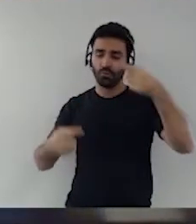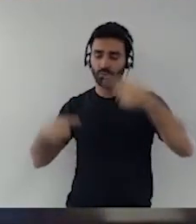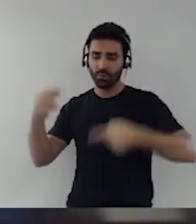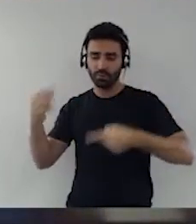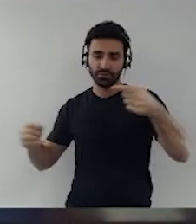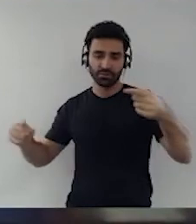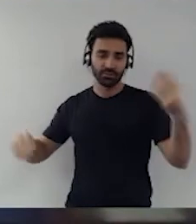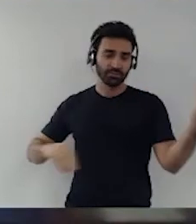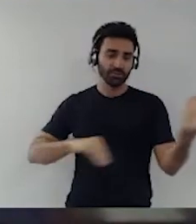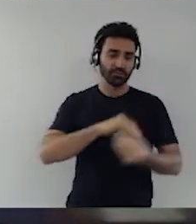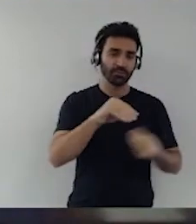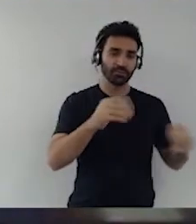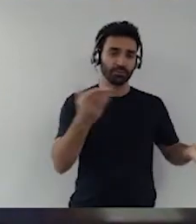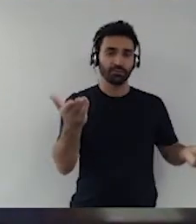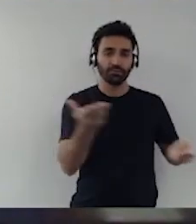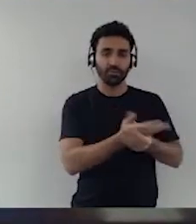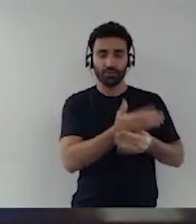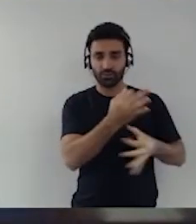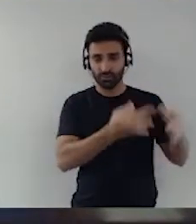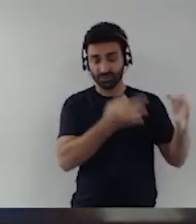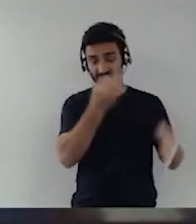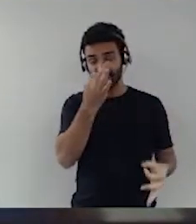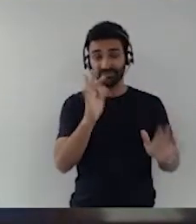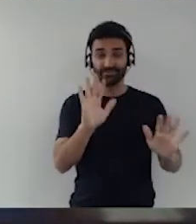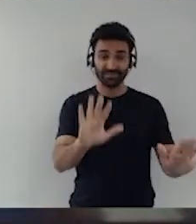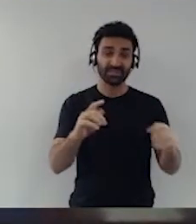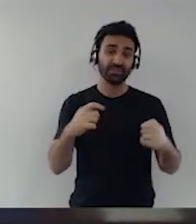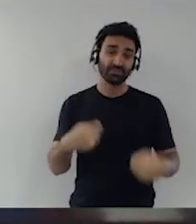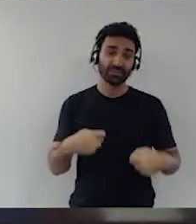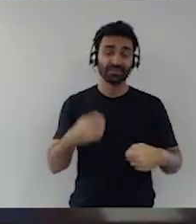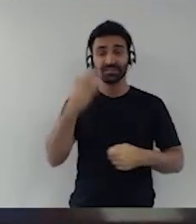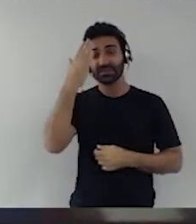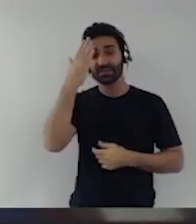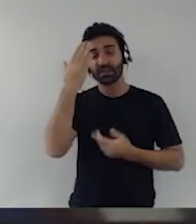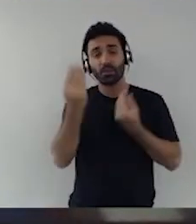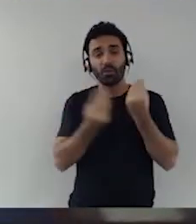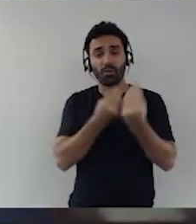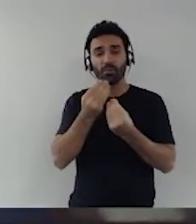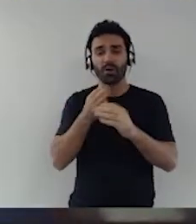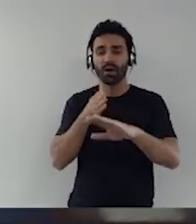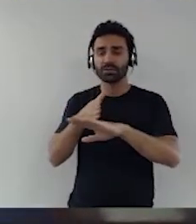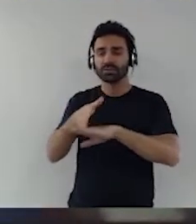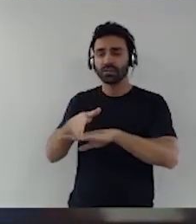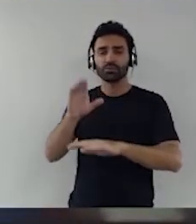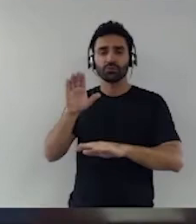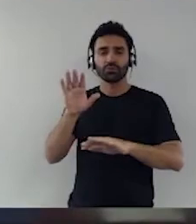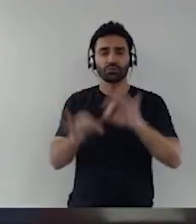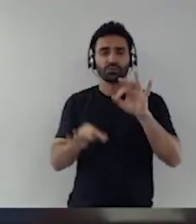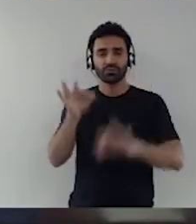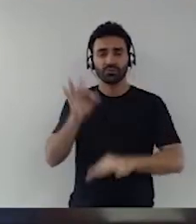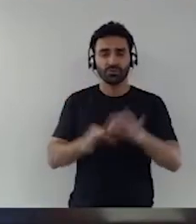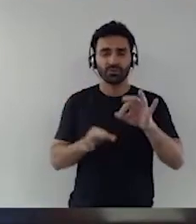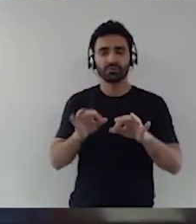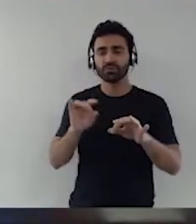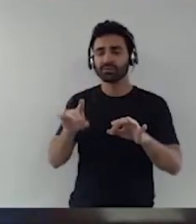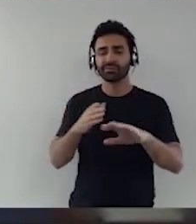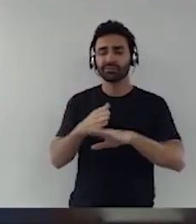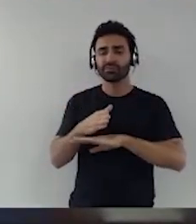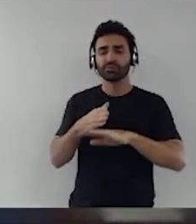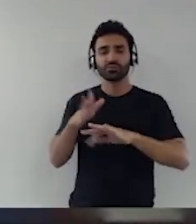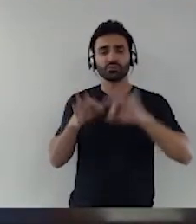encontrar ou redesenhar um conceito de acesso à justiça que faça do judiciário apenas